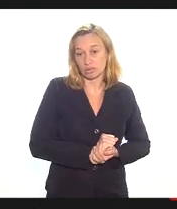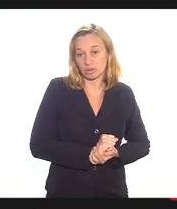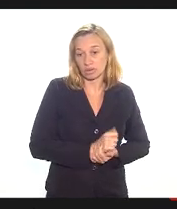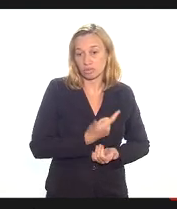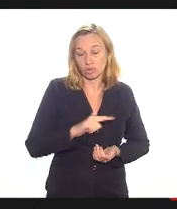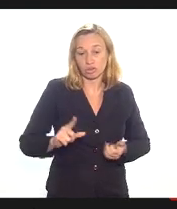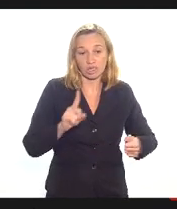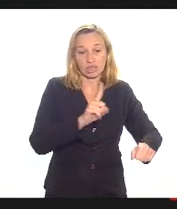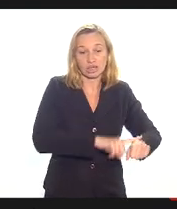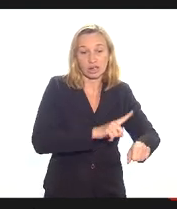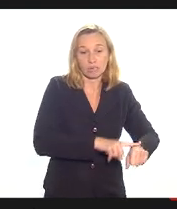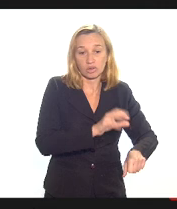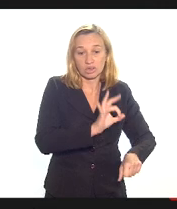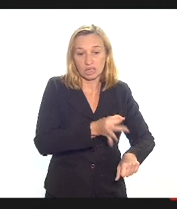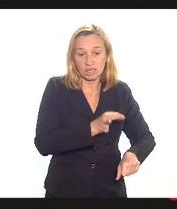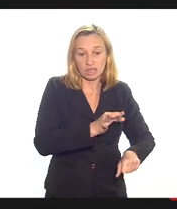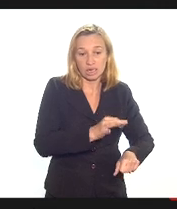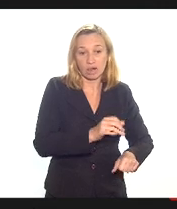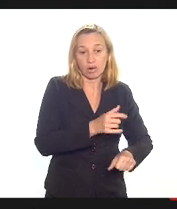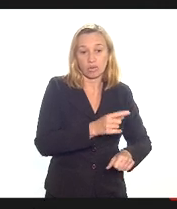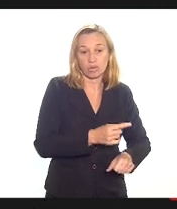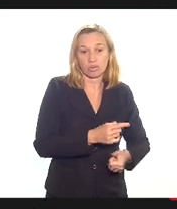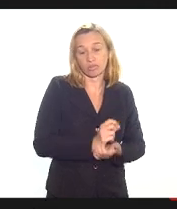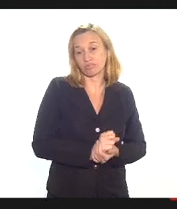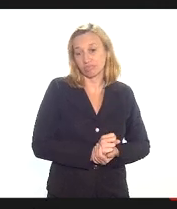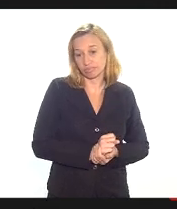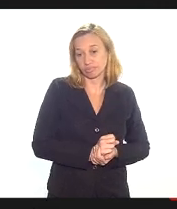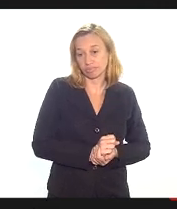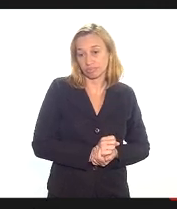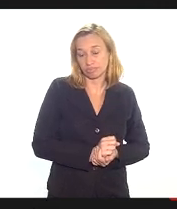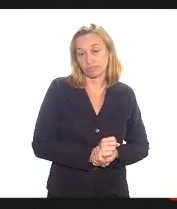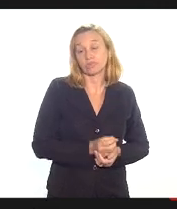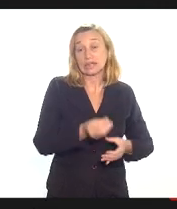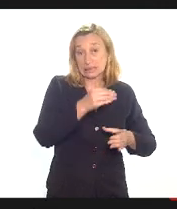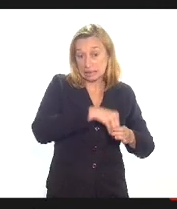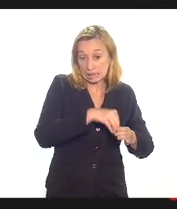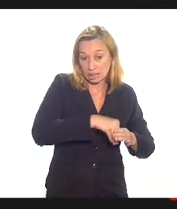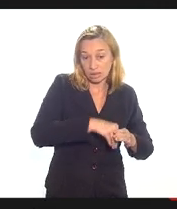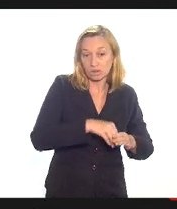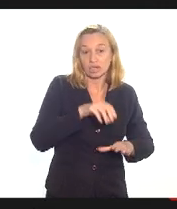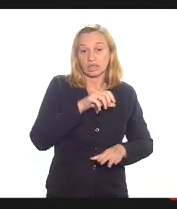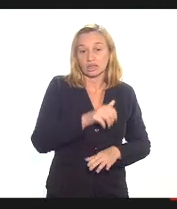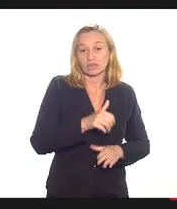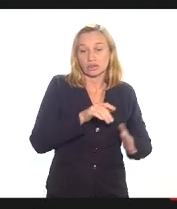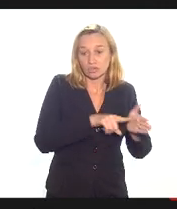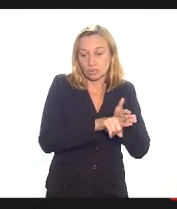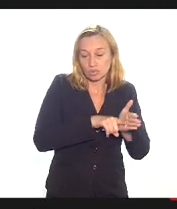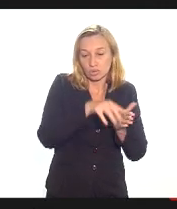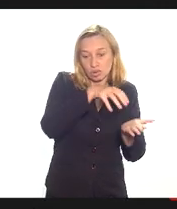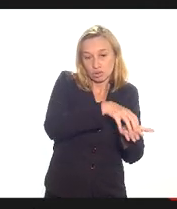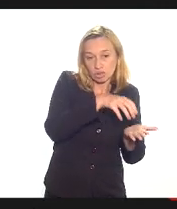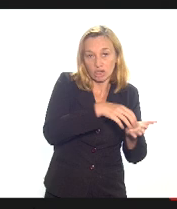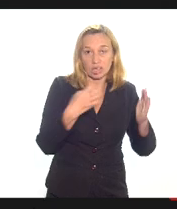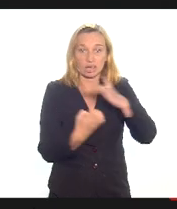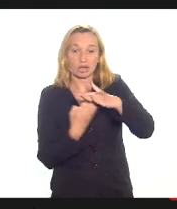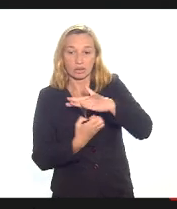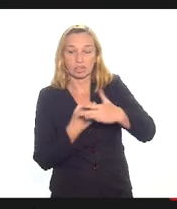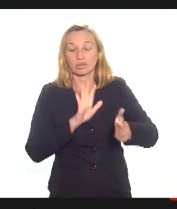provisão legal para o 0,5% interno dos centros de pesquisa das empresas.